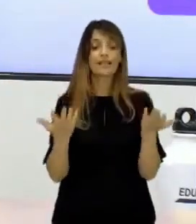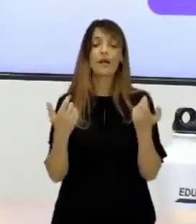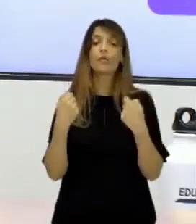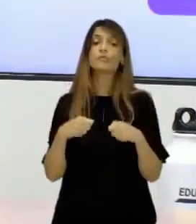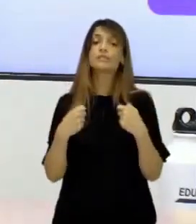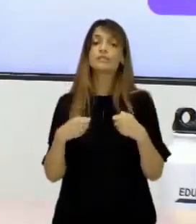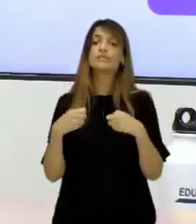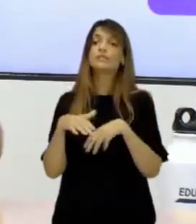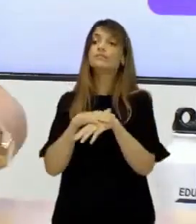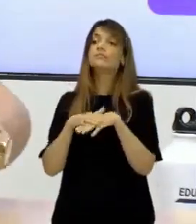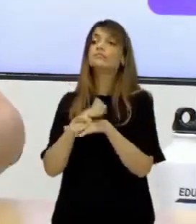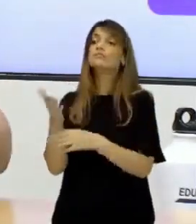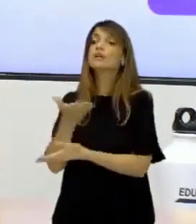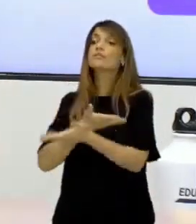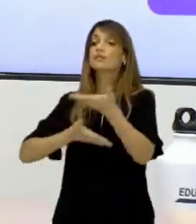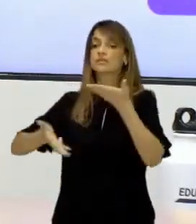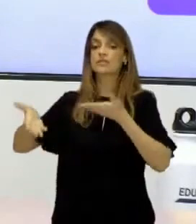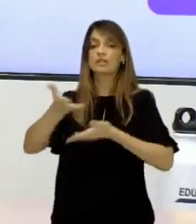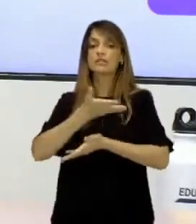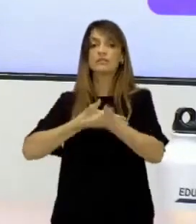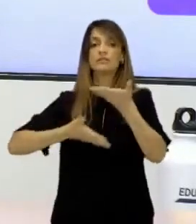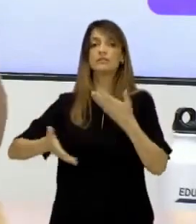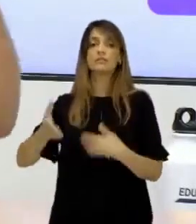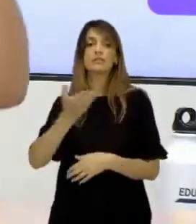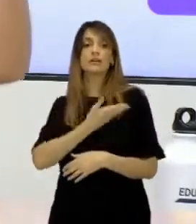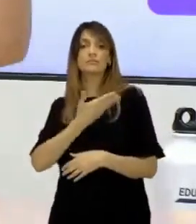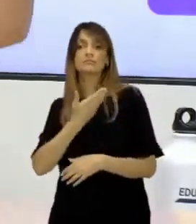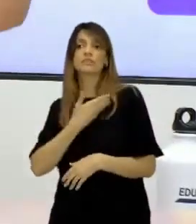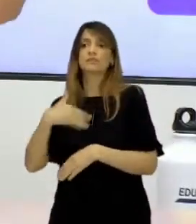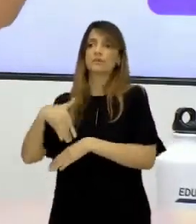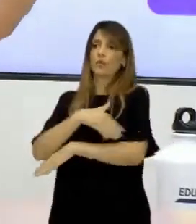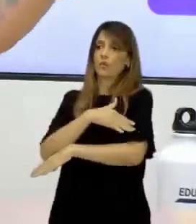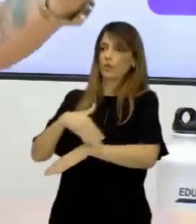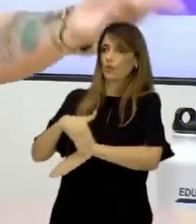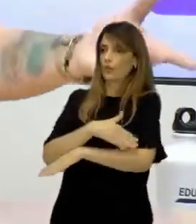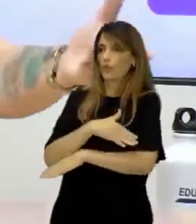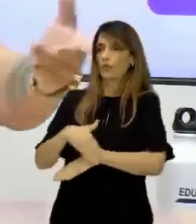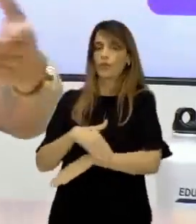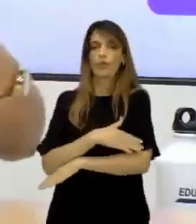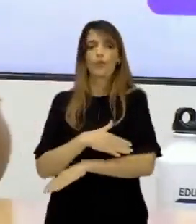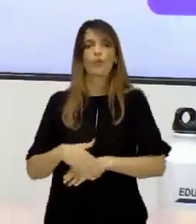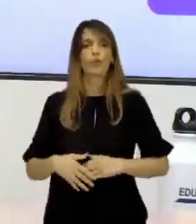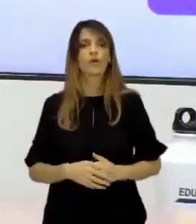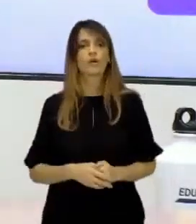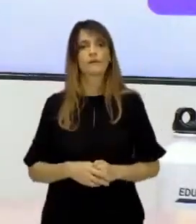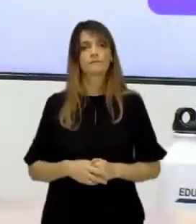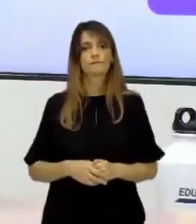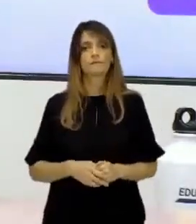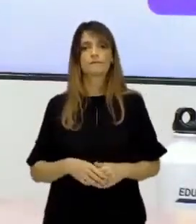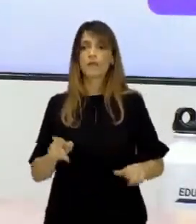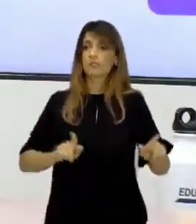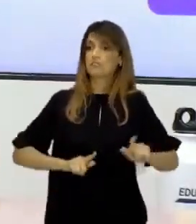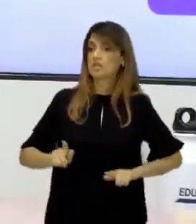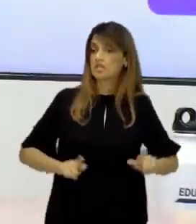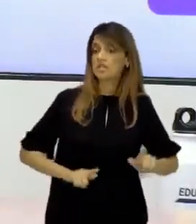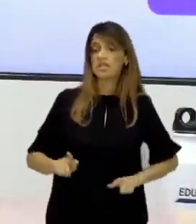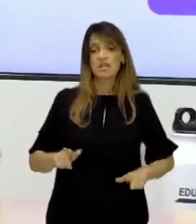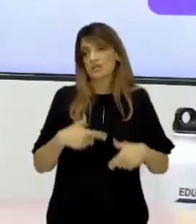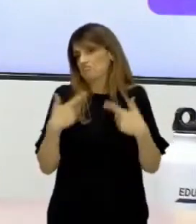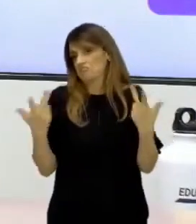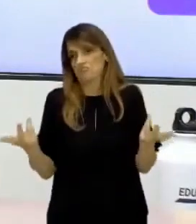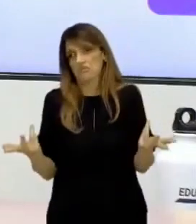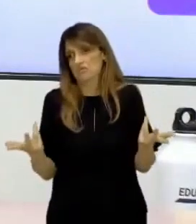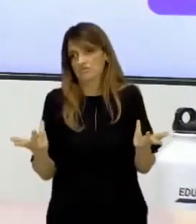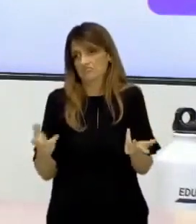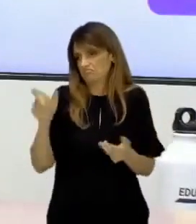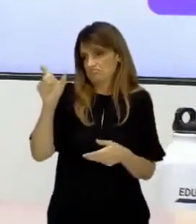diálogo com o seu amigo, com o seu coleguinha da rua, com o seu tio, sua prima, que às vezes comete esses